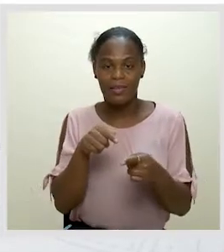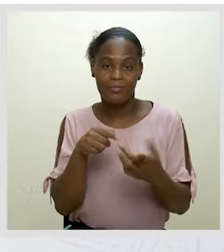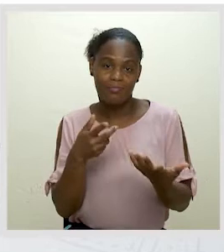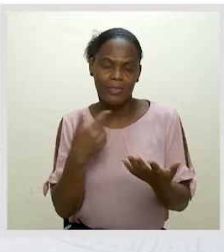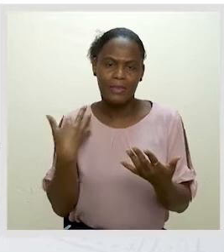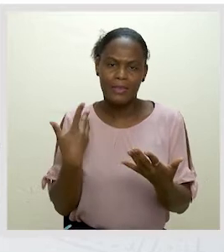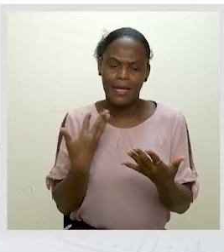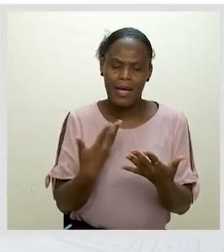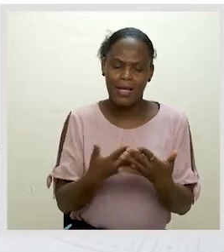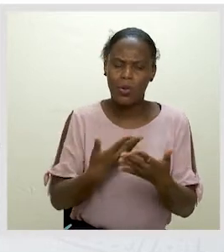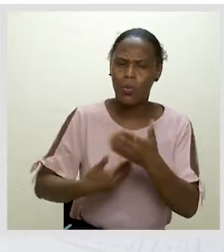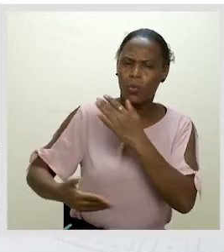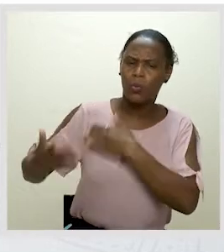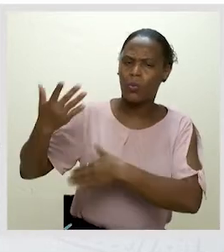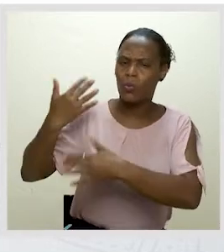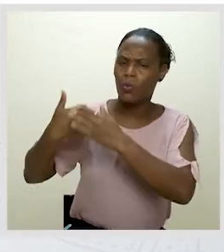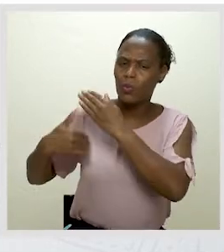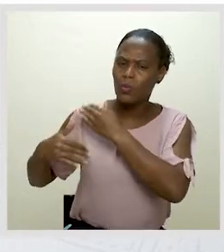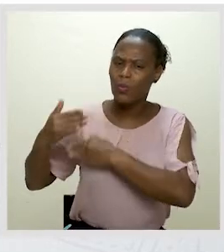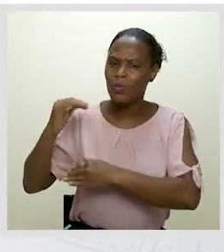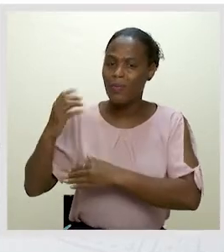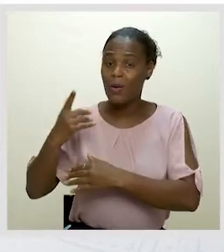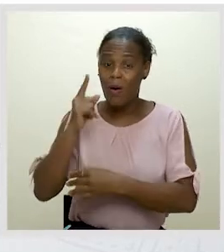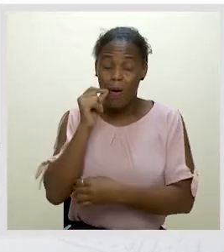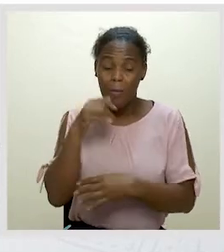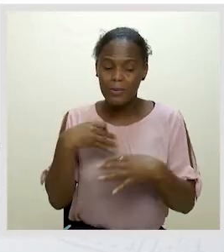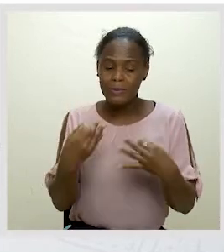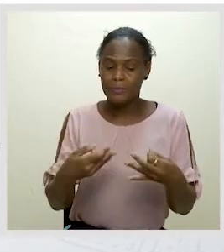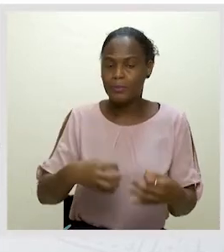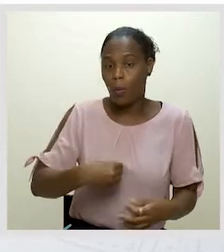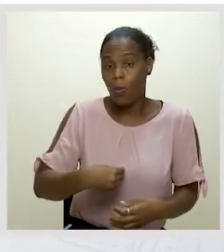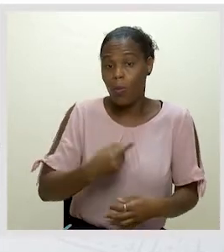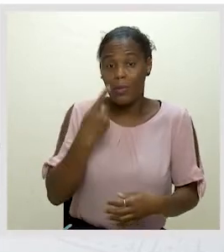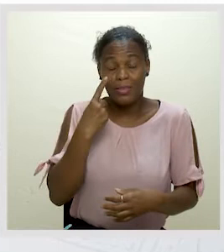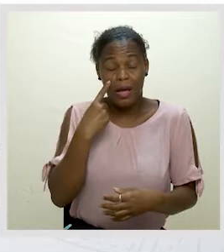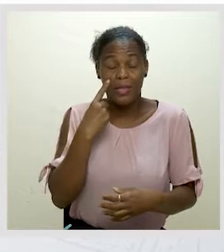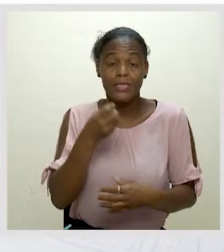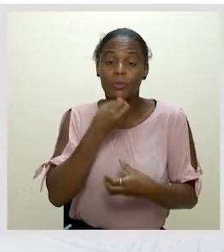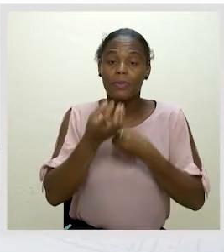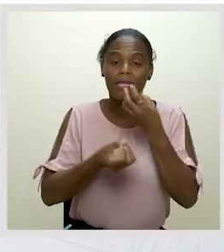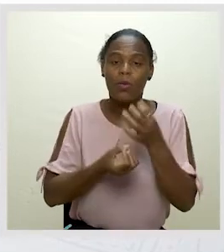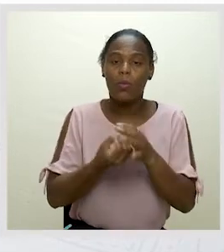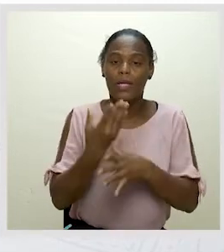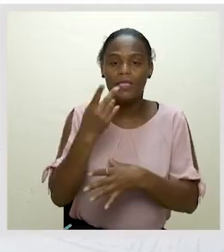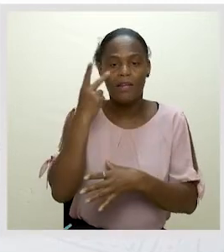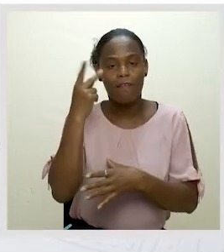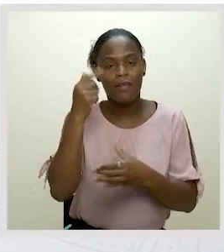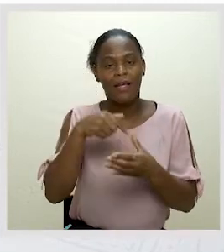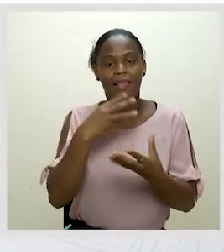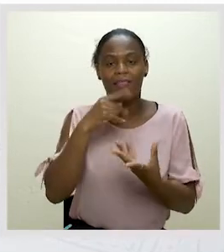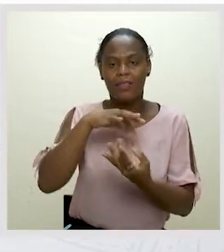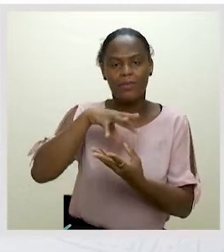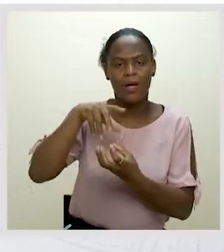aqui, desde o tempo mais remoto que o homem se tem preocupado e tentado explicar a origem da vida na